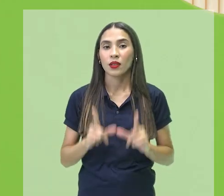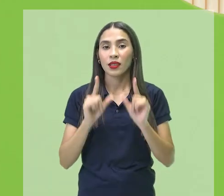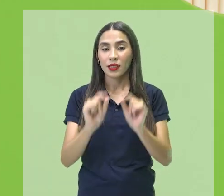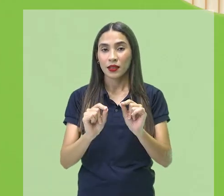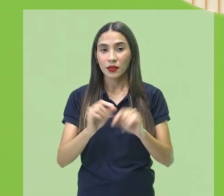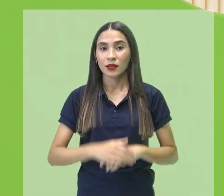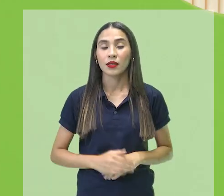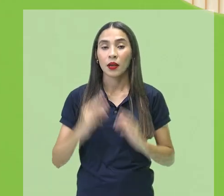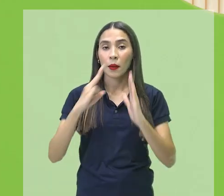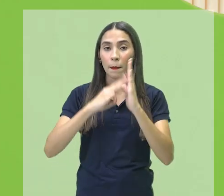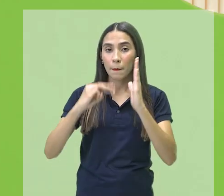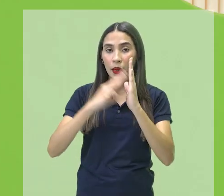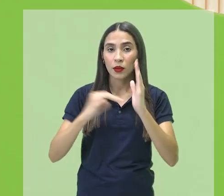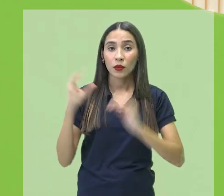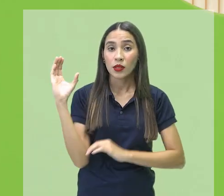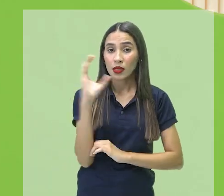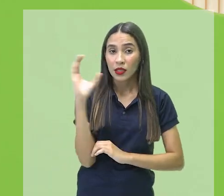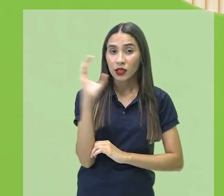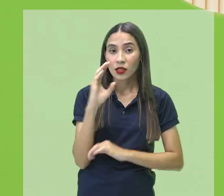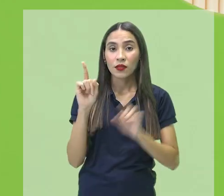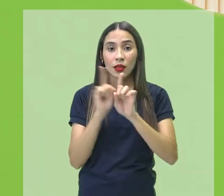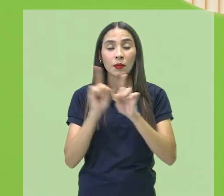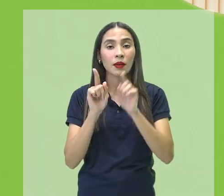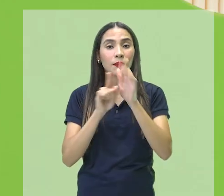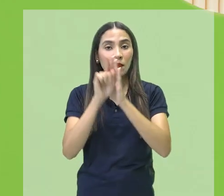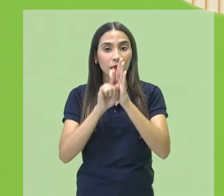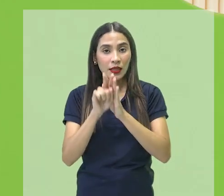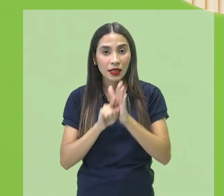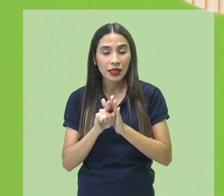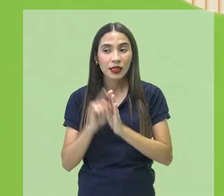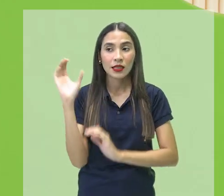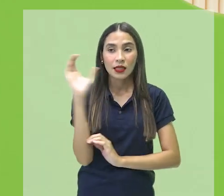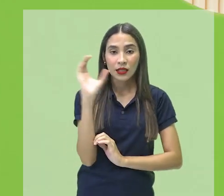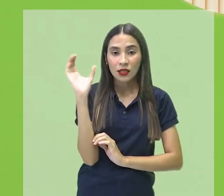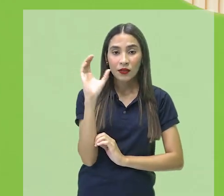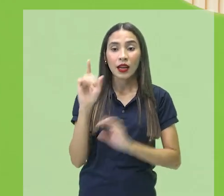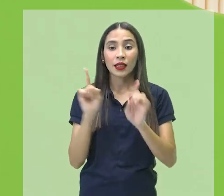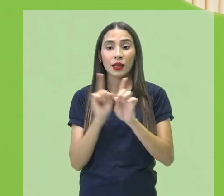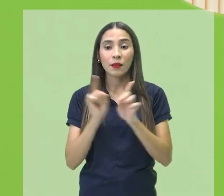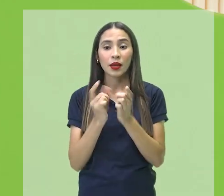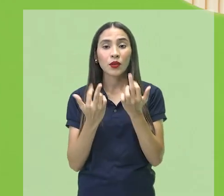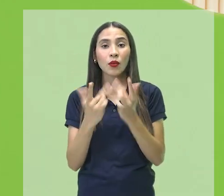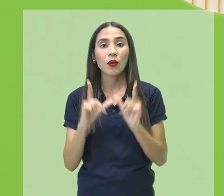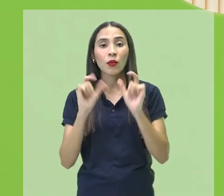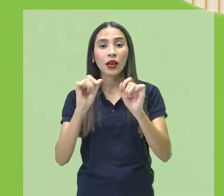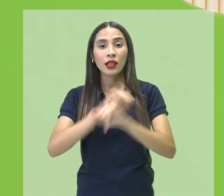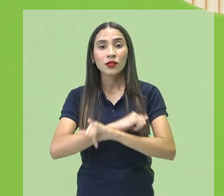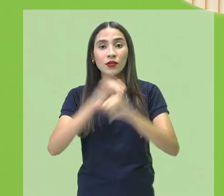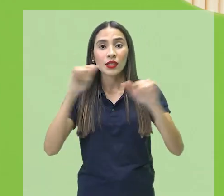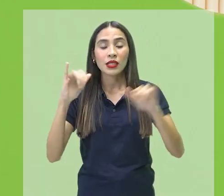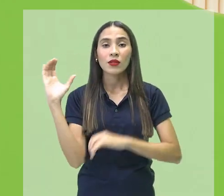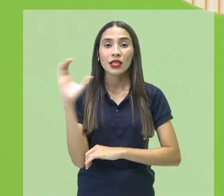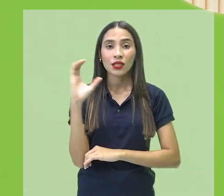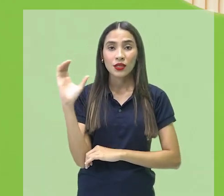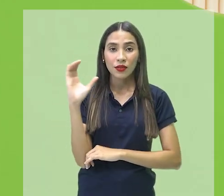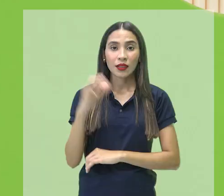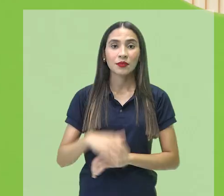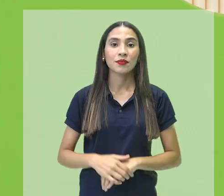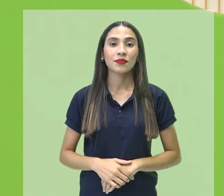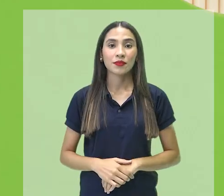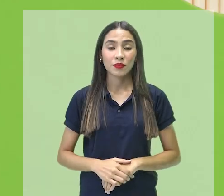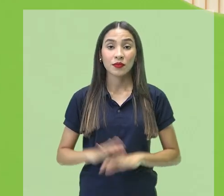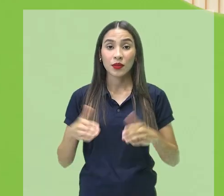falar sobre o método científico e a investigação científica, assim como também a divulgação